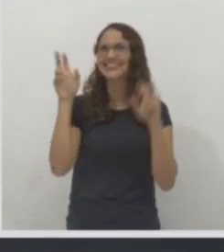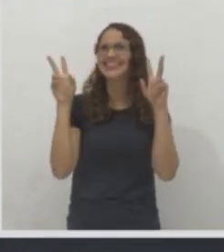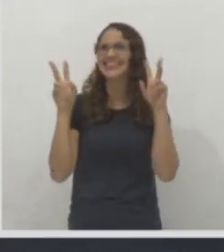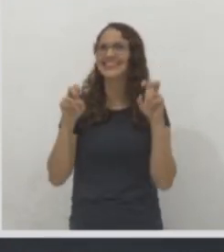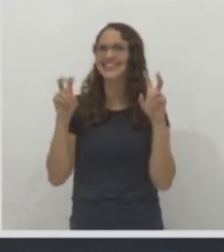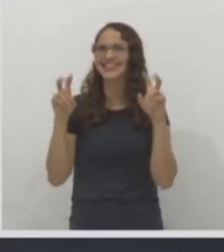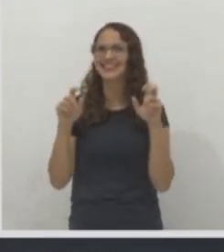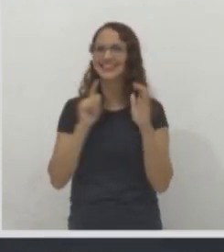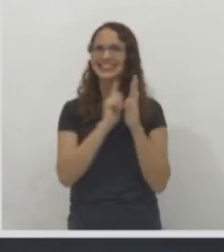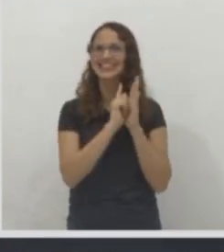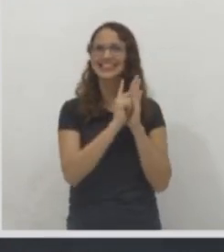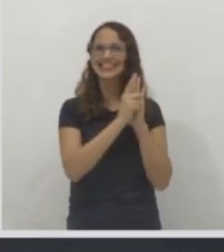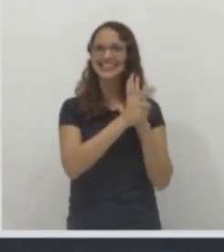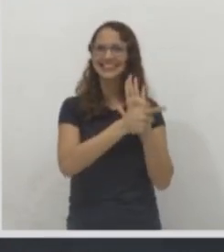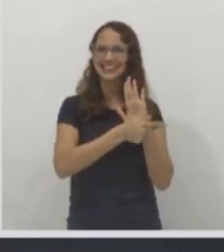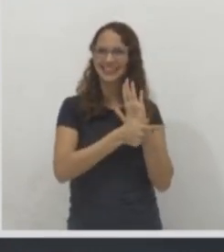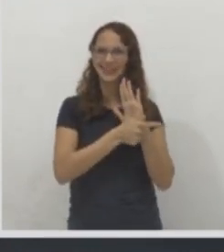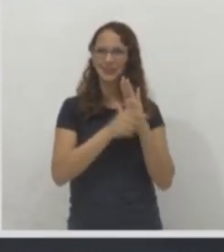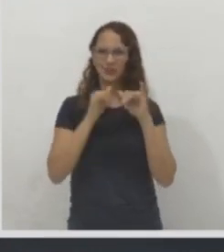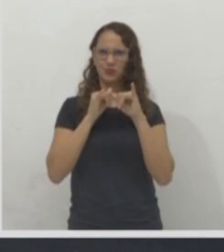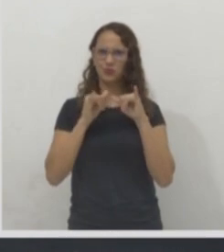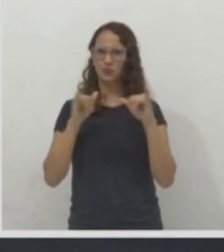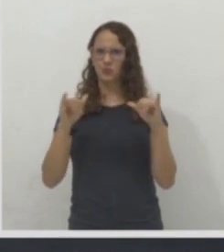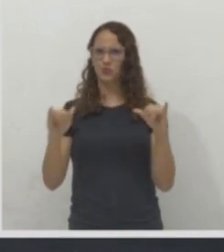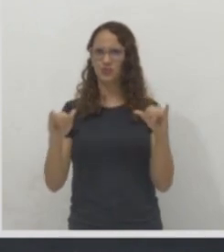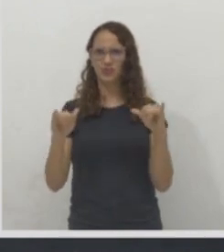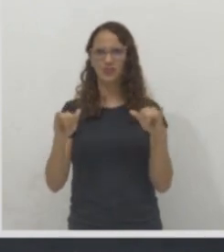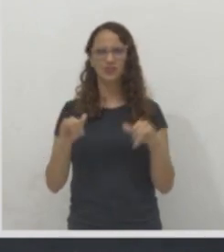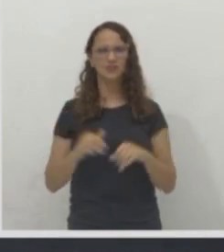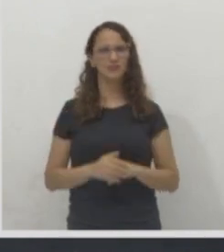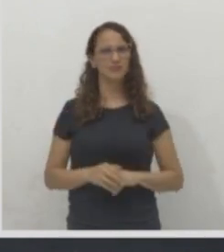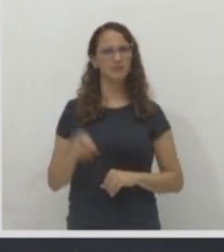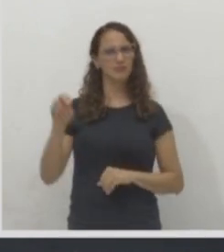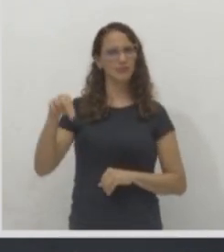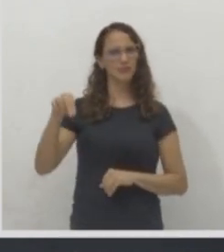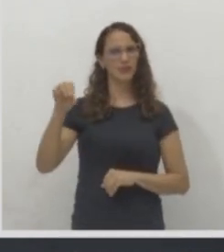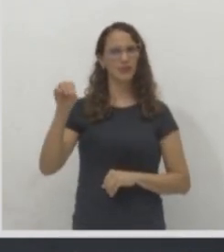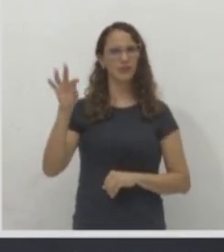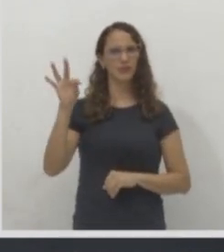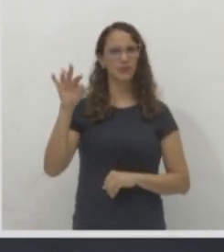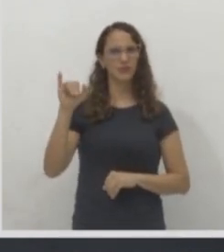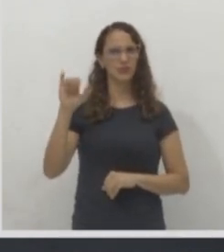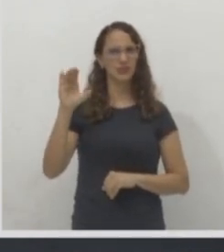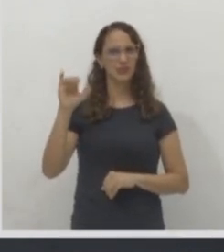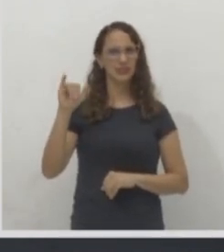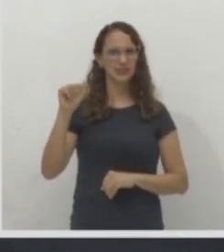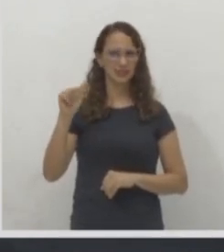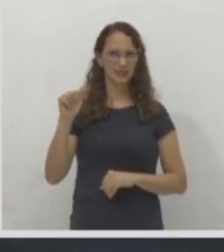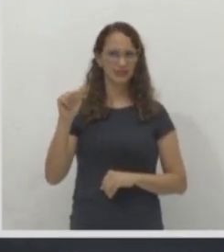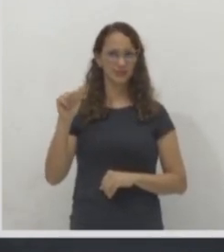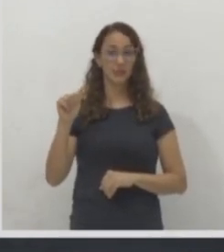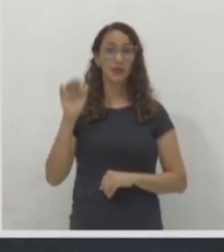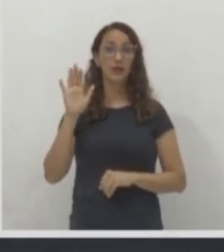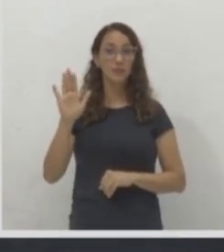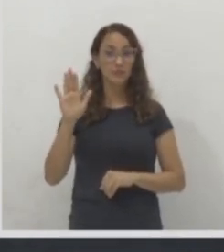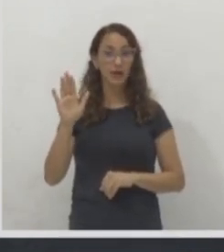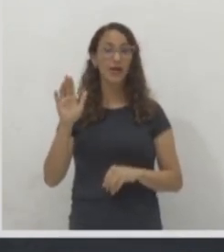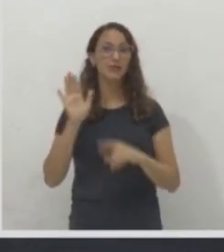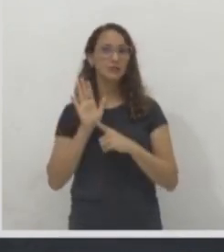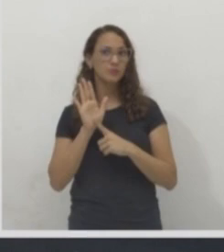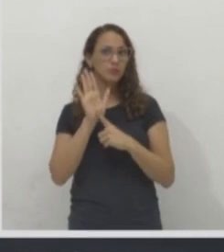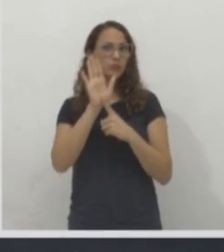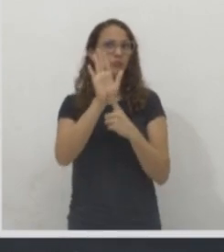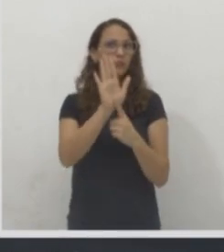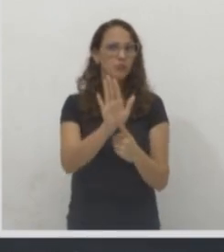gênero notícia. Mas nós vamos dar ênfase à manchete